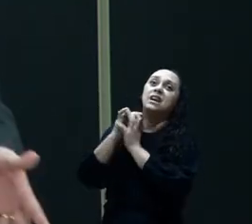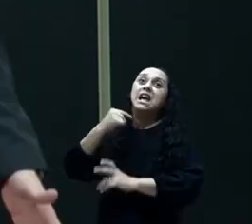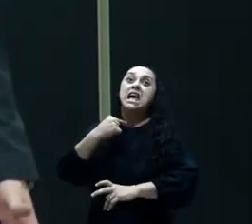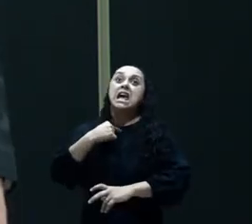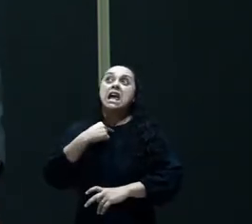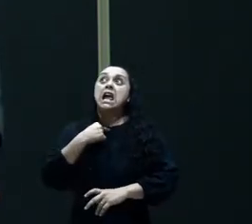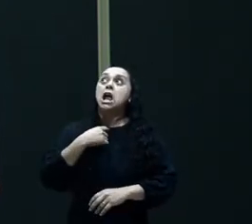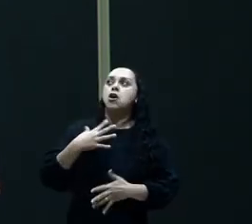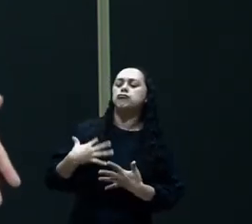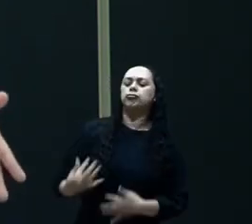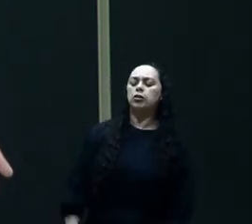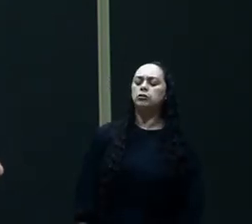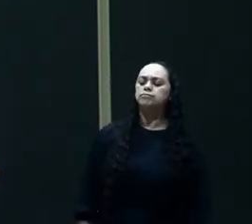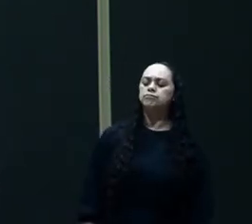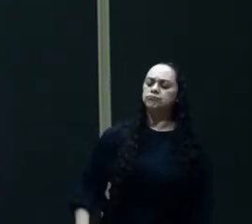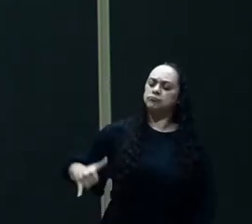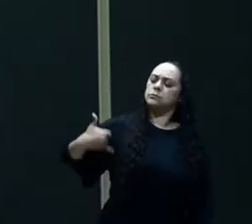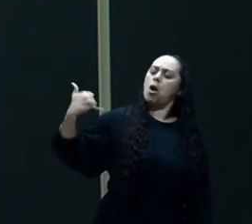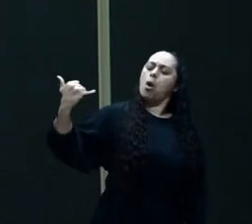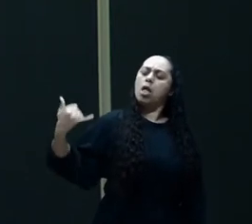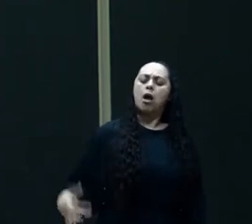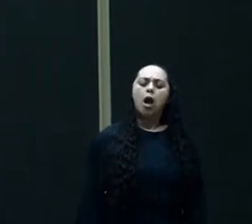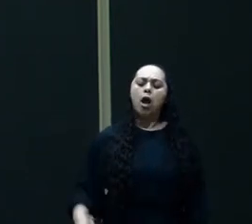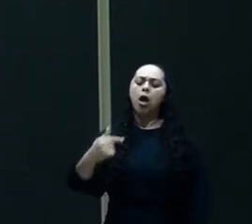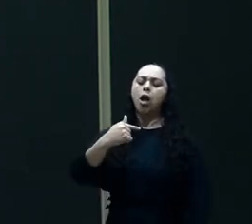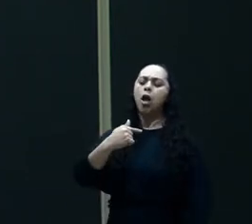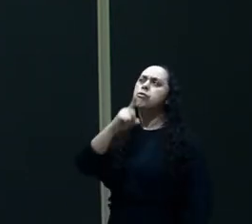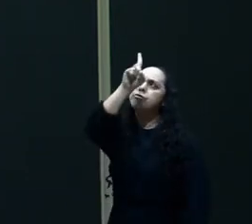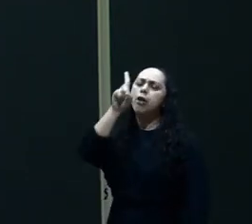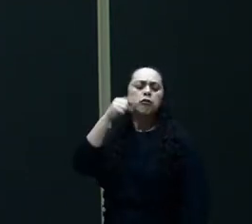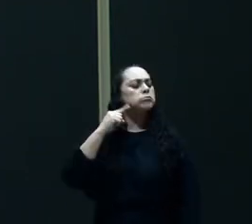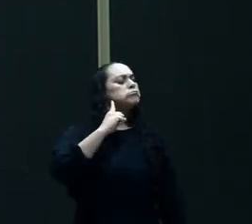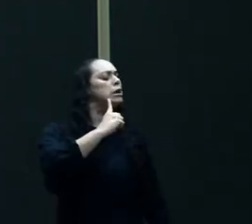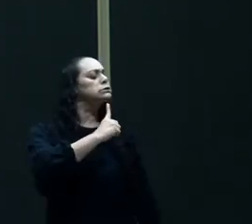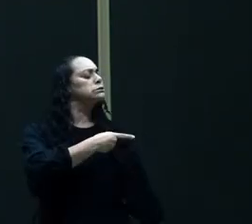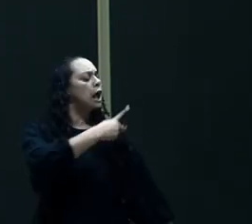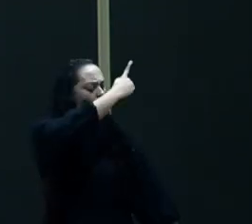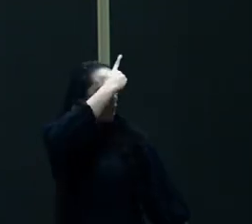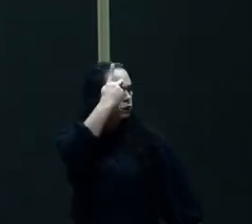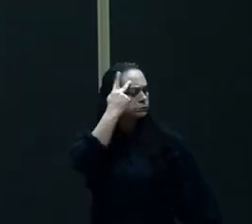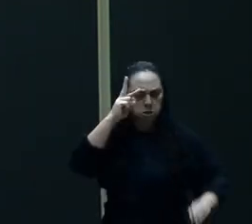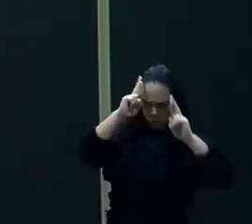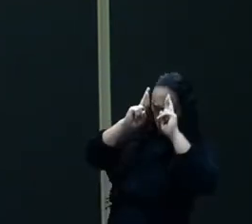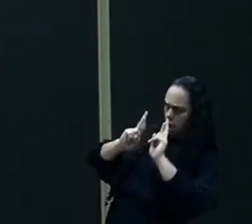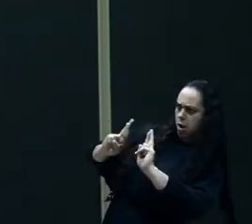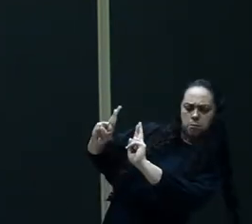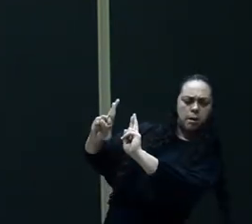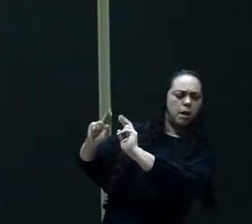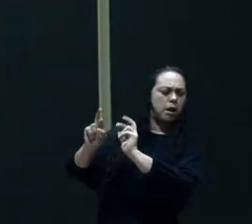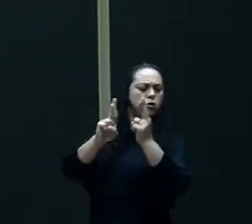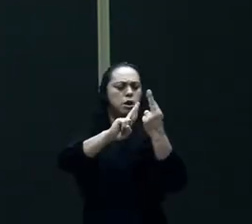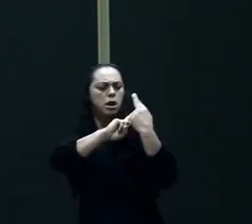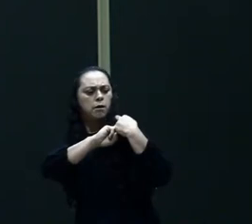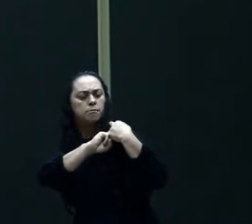vou entrar por Roma sendo escout sendo bem tratado com uma viagem muito boa